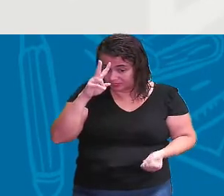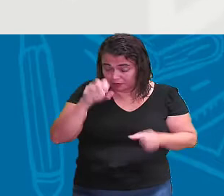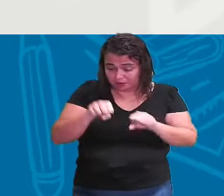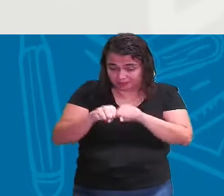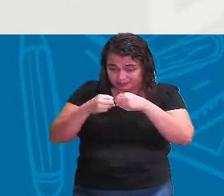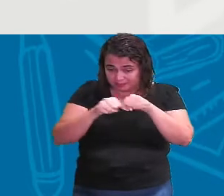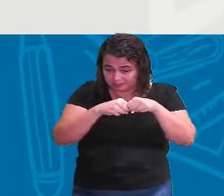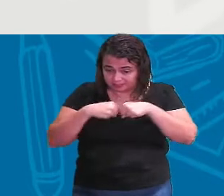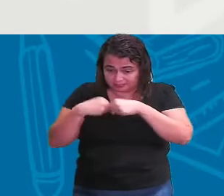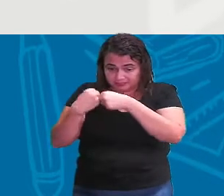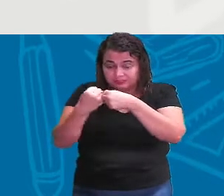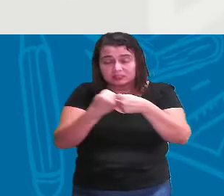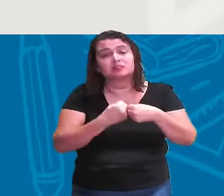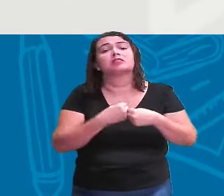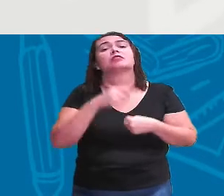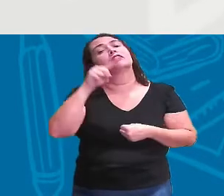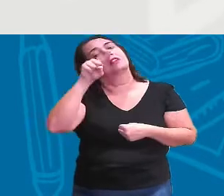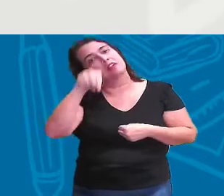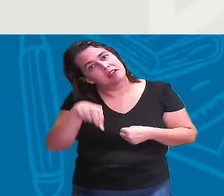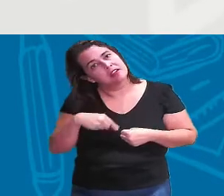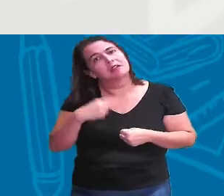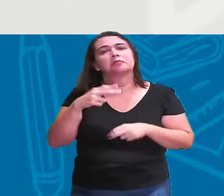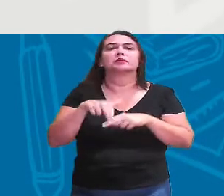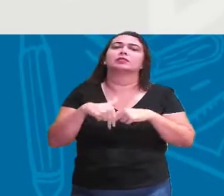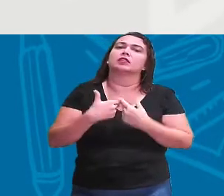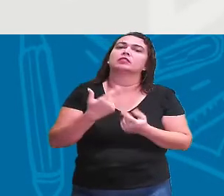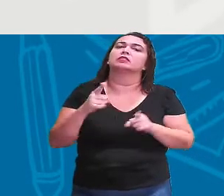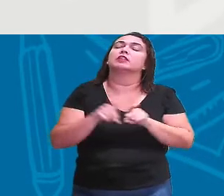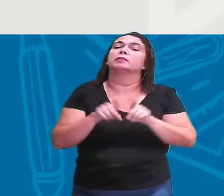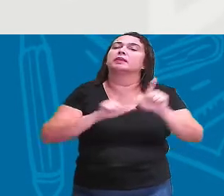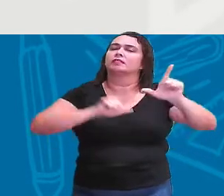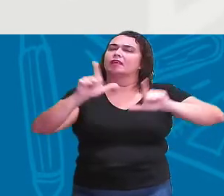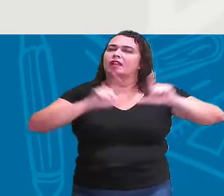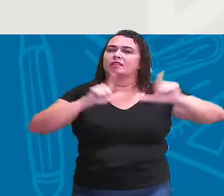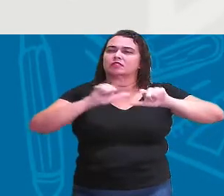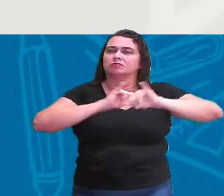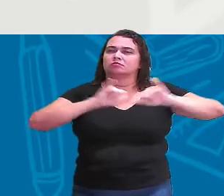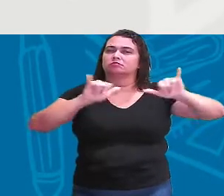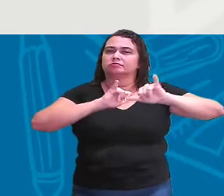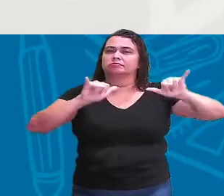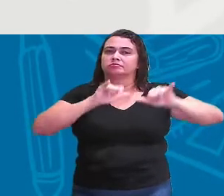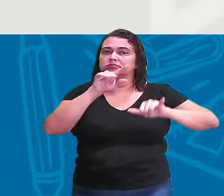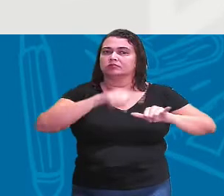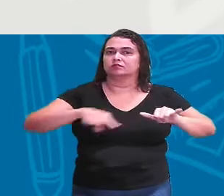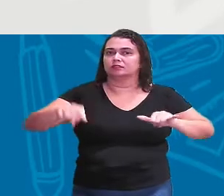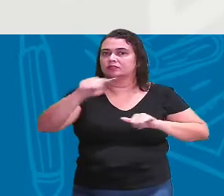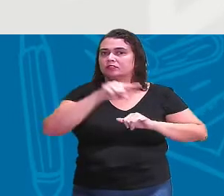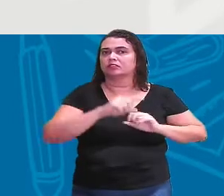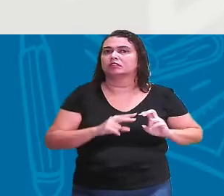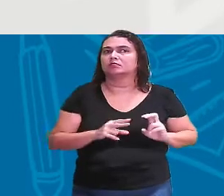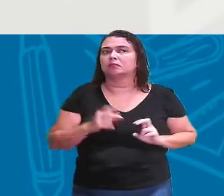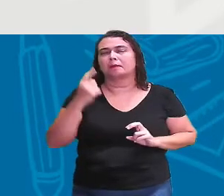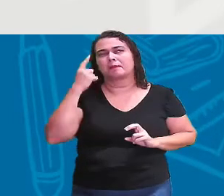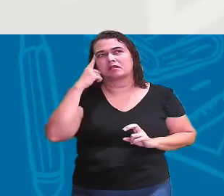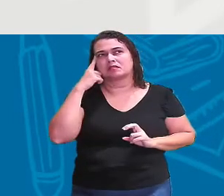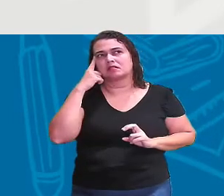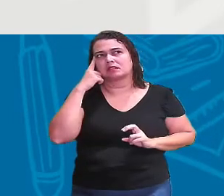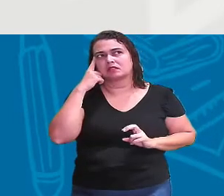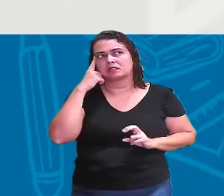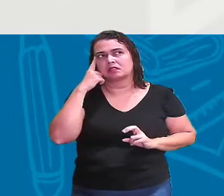mesmo. Você também já deve ter visto em alguns comerciais que dizem assim, em caso de suspeita de dengue, esse